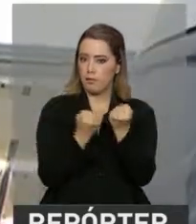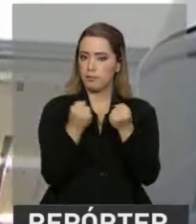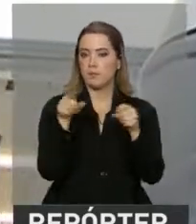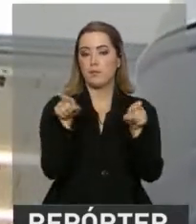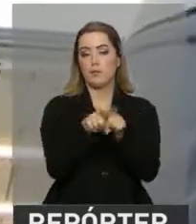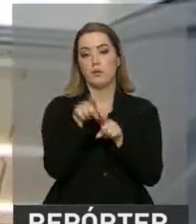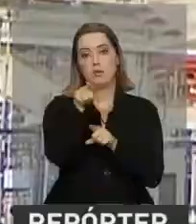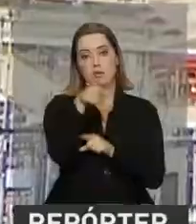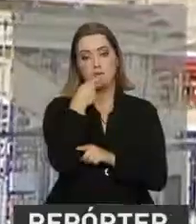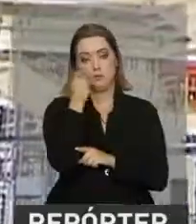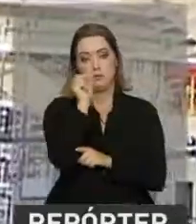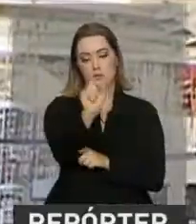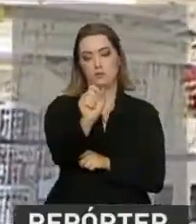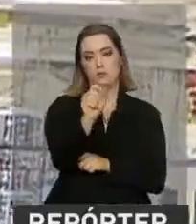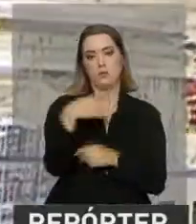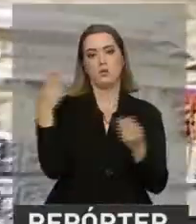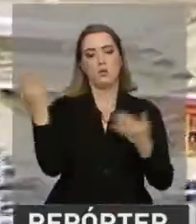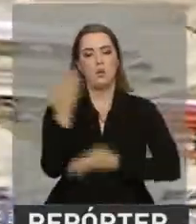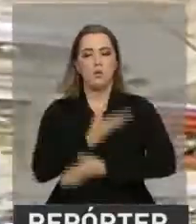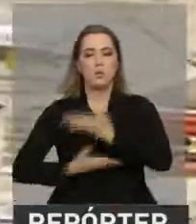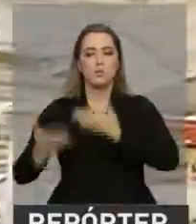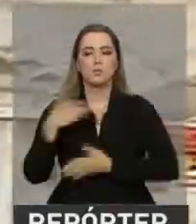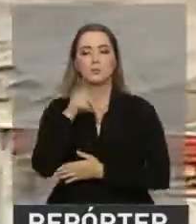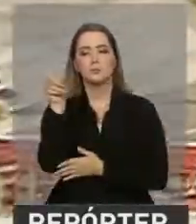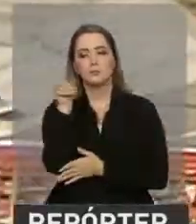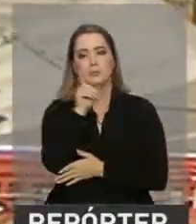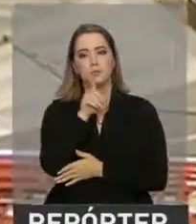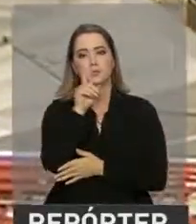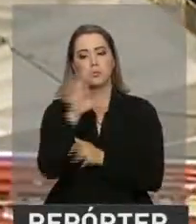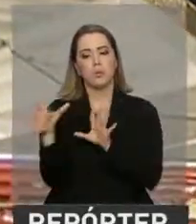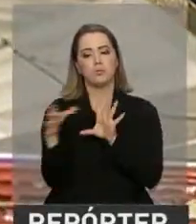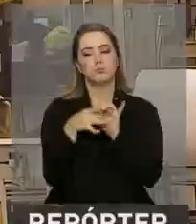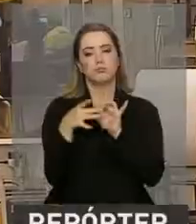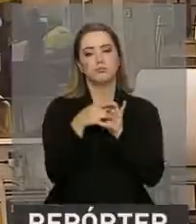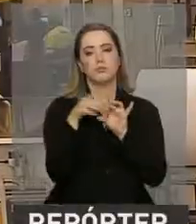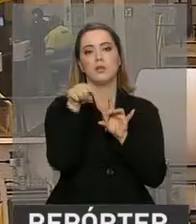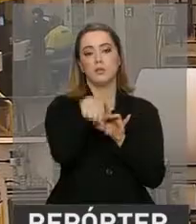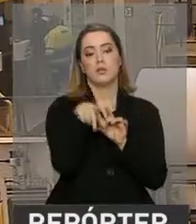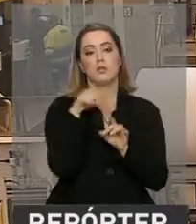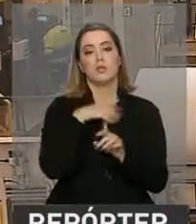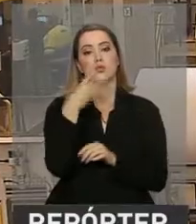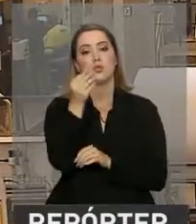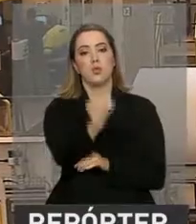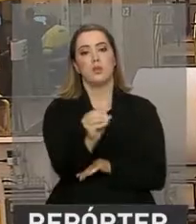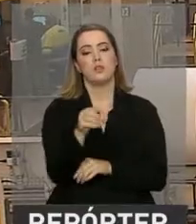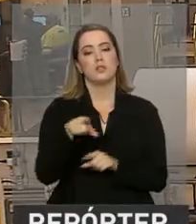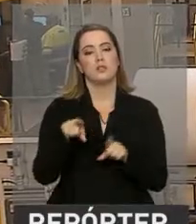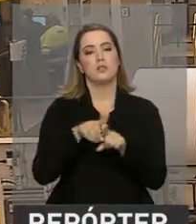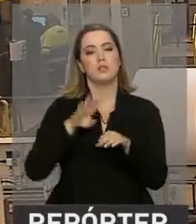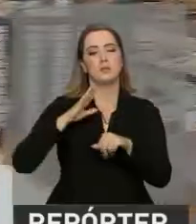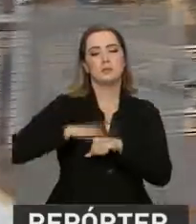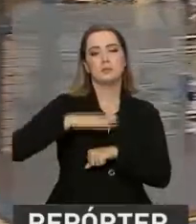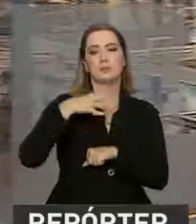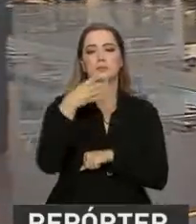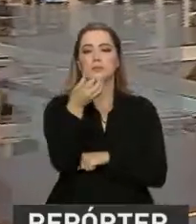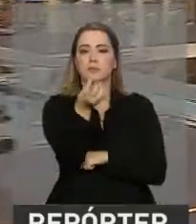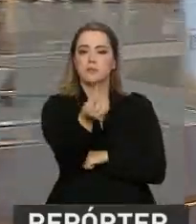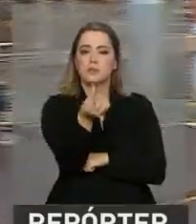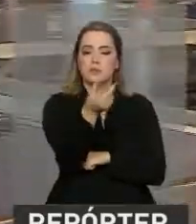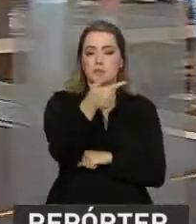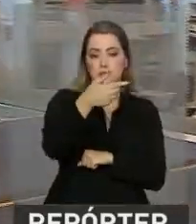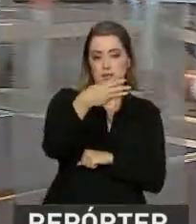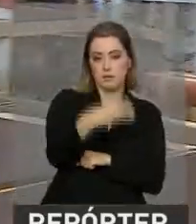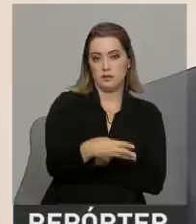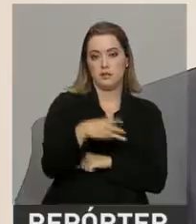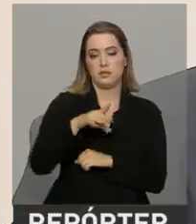Nacional da Indústria o mercado norte-americano também é a opção de 40 das 63 maiores multinacionais